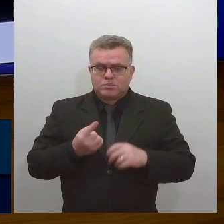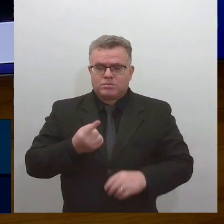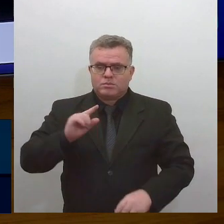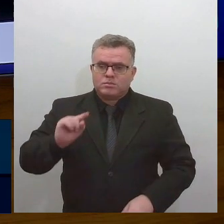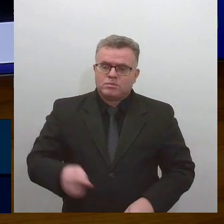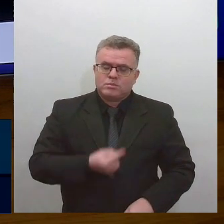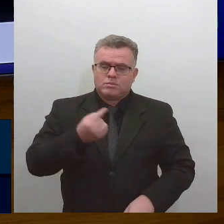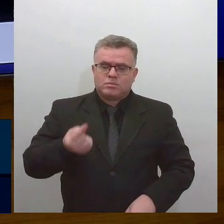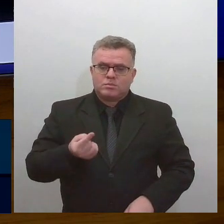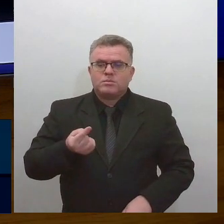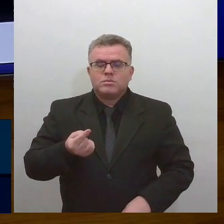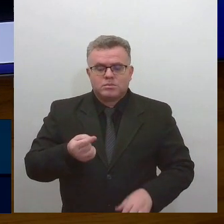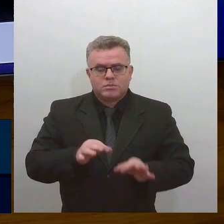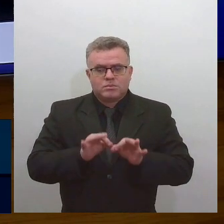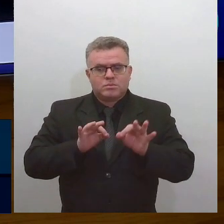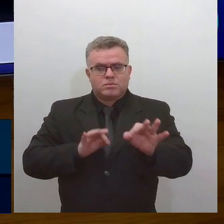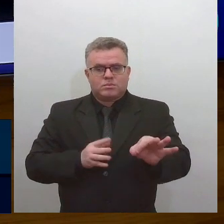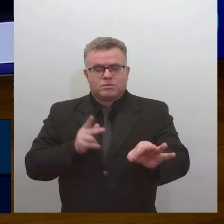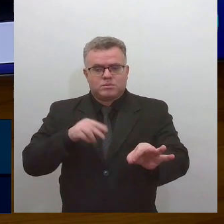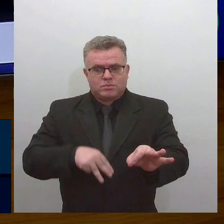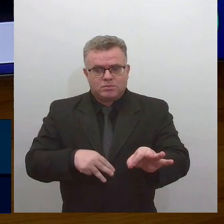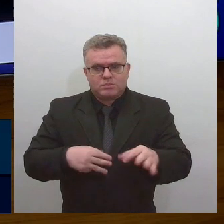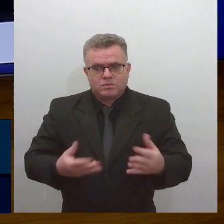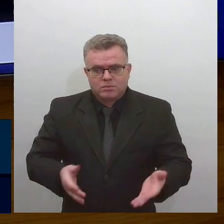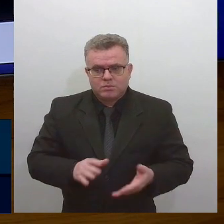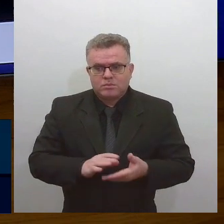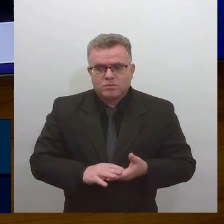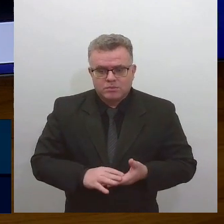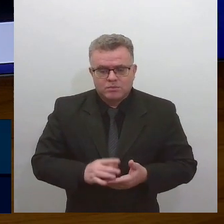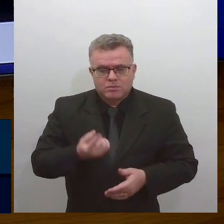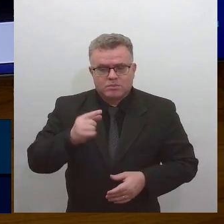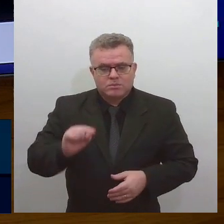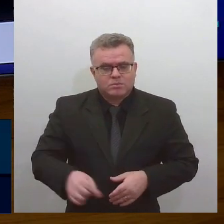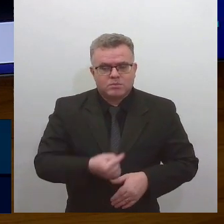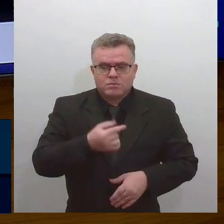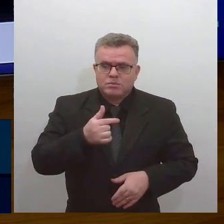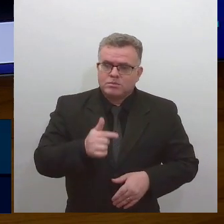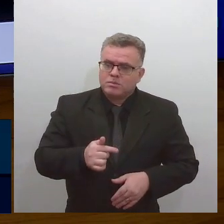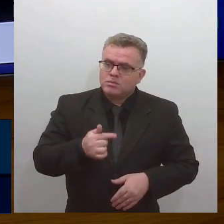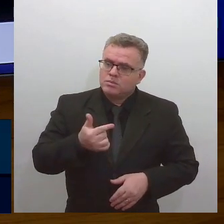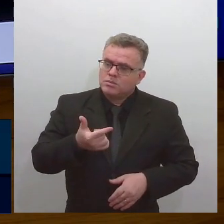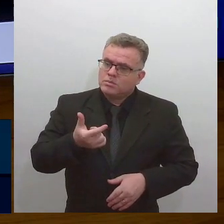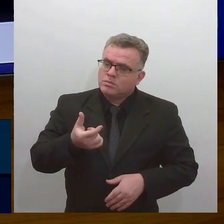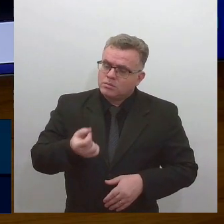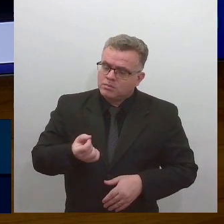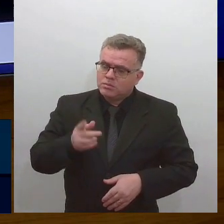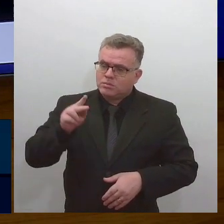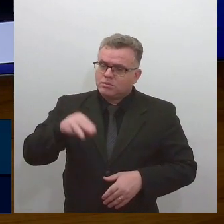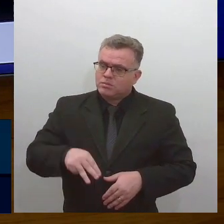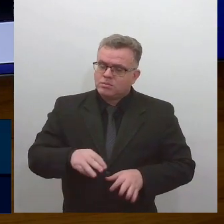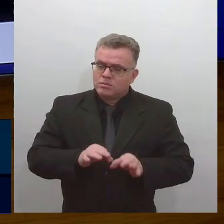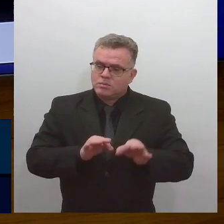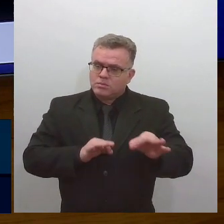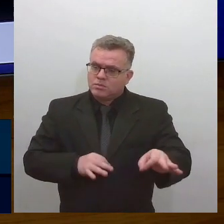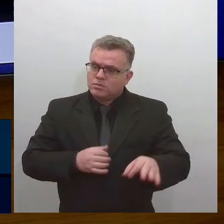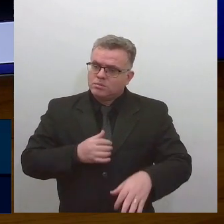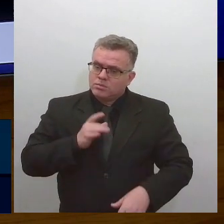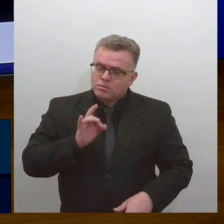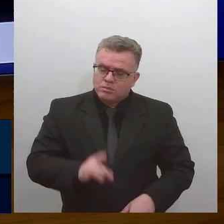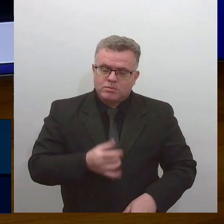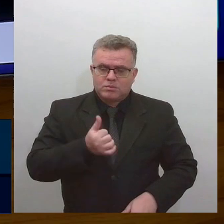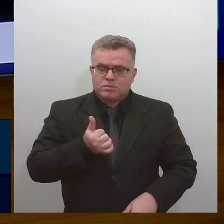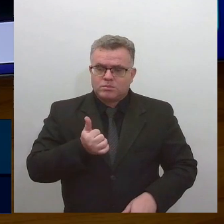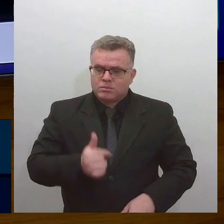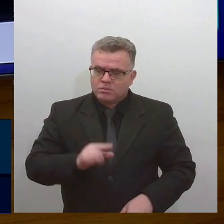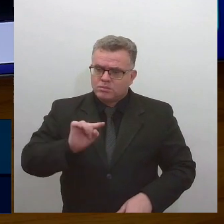né 1 mil 720.000 km só 12% disso aí são rodovias pavimentadas